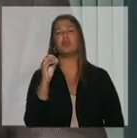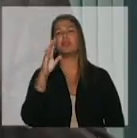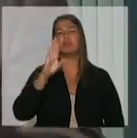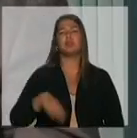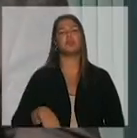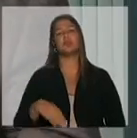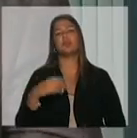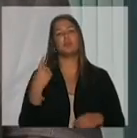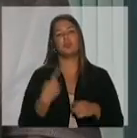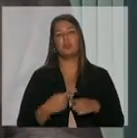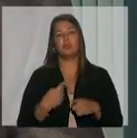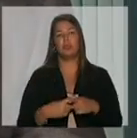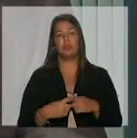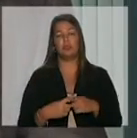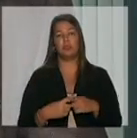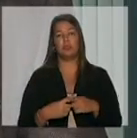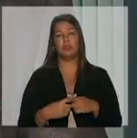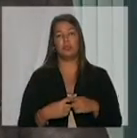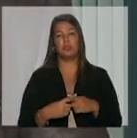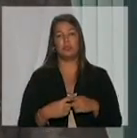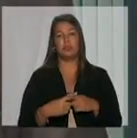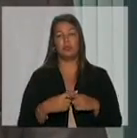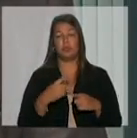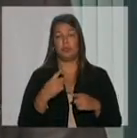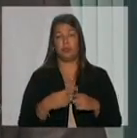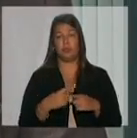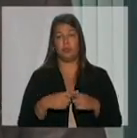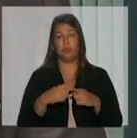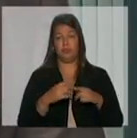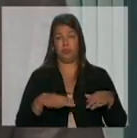Então, o que caiu 40? Caiu 40 porque